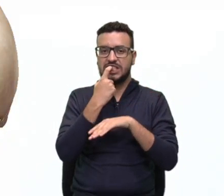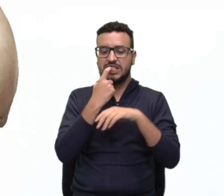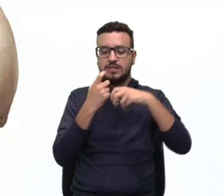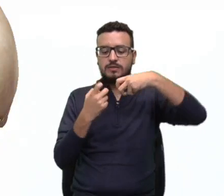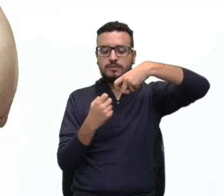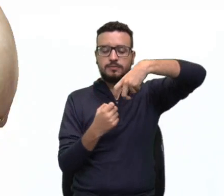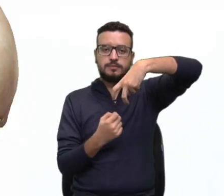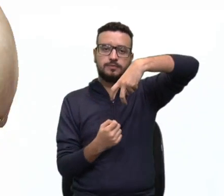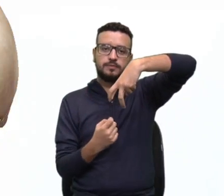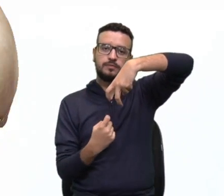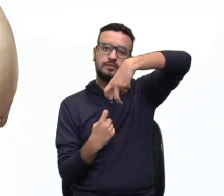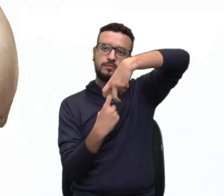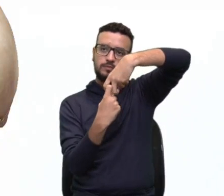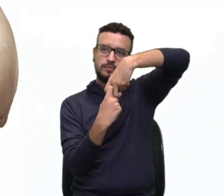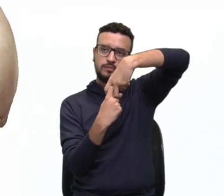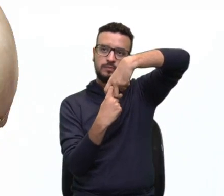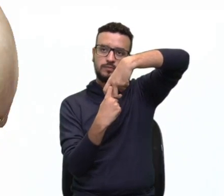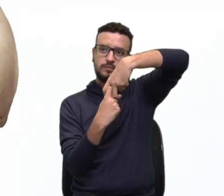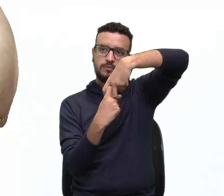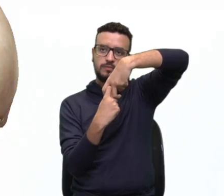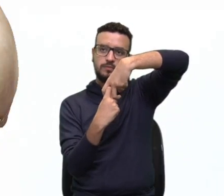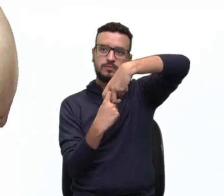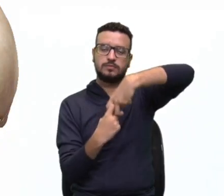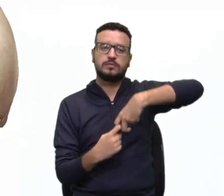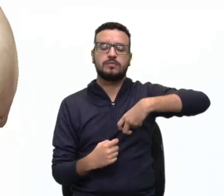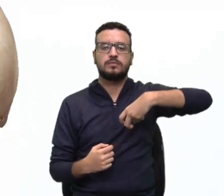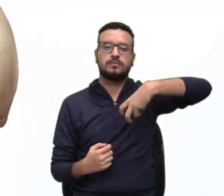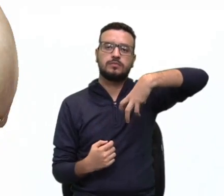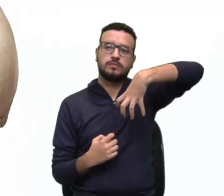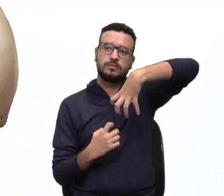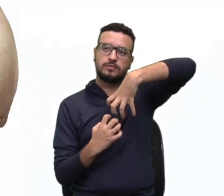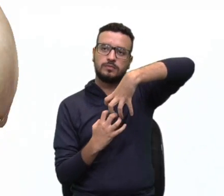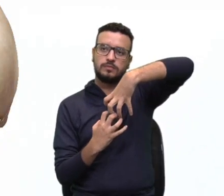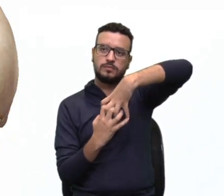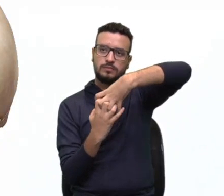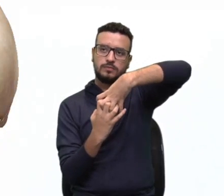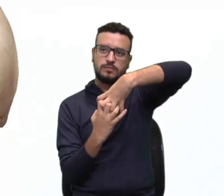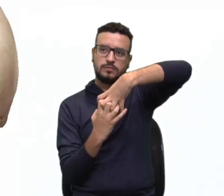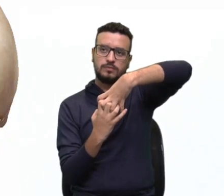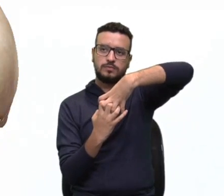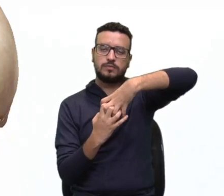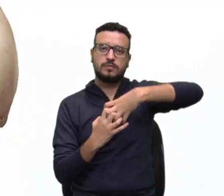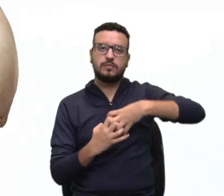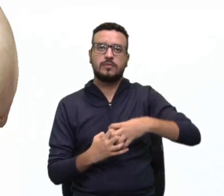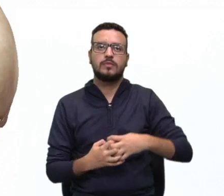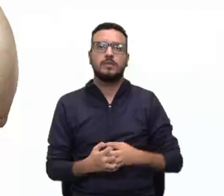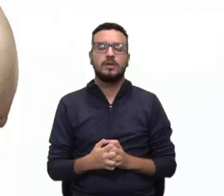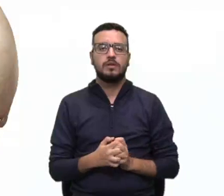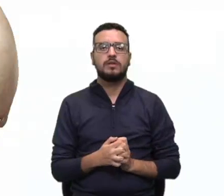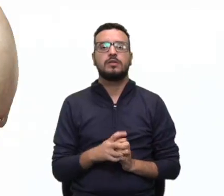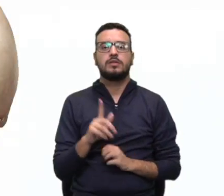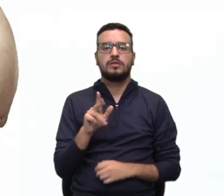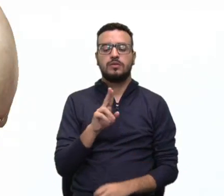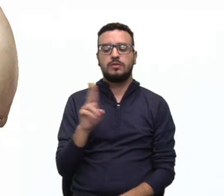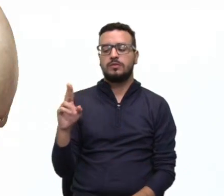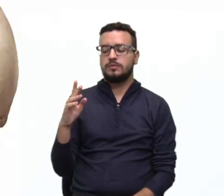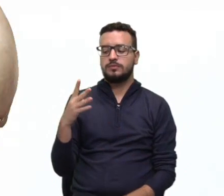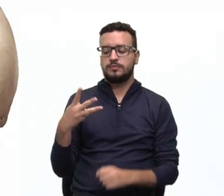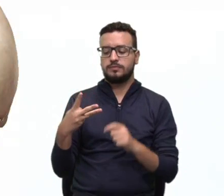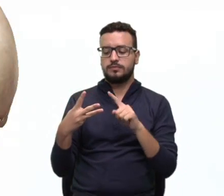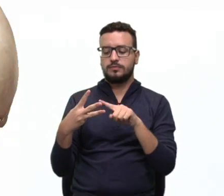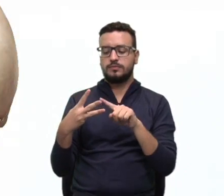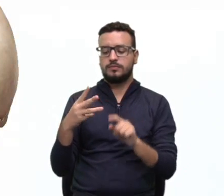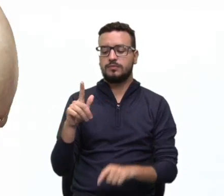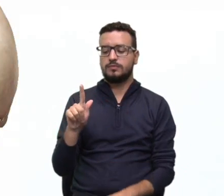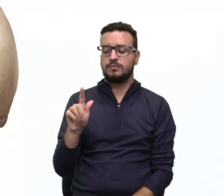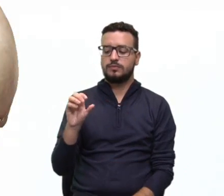Tá? Então, se o seu dente continua aí, é porque existe uma articulação que permite esse encaixe, que é a gonfose, a articulação do